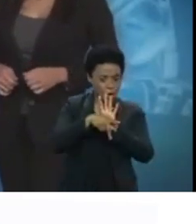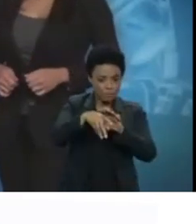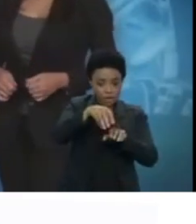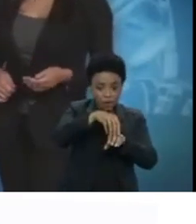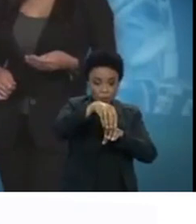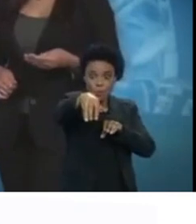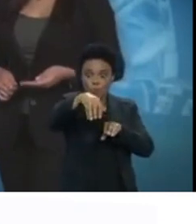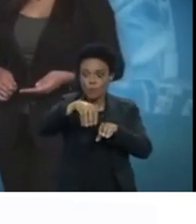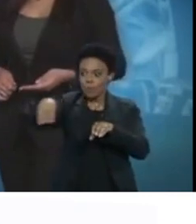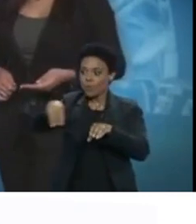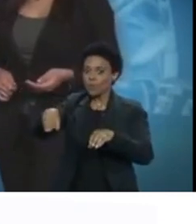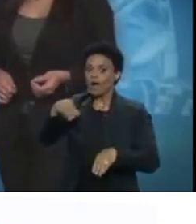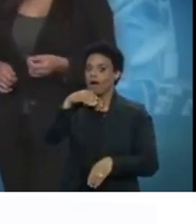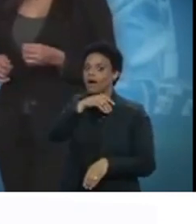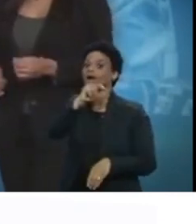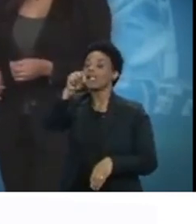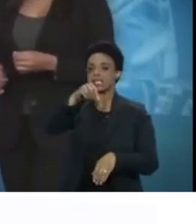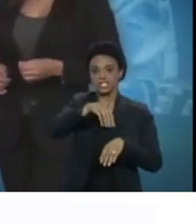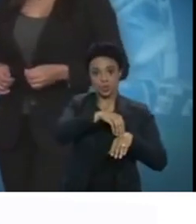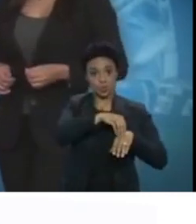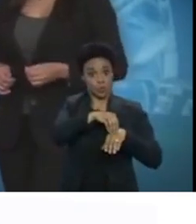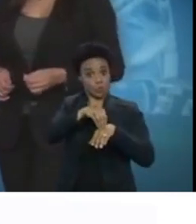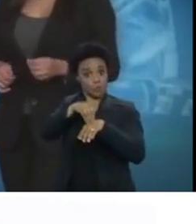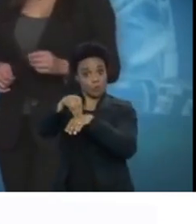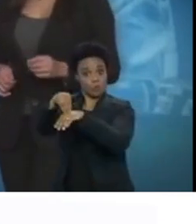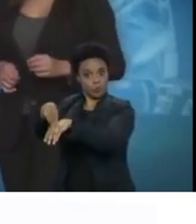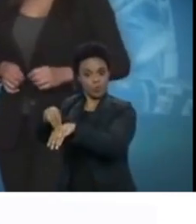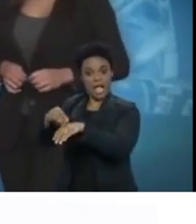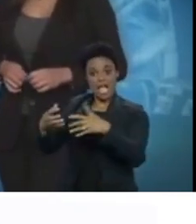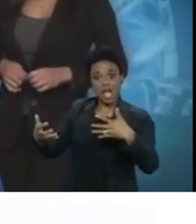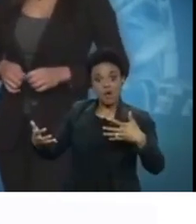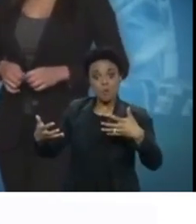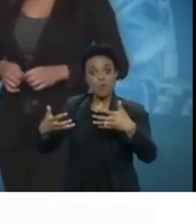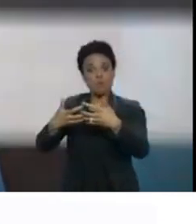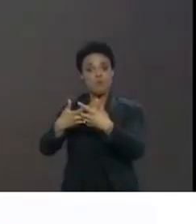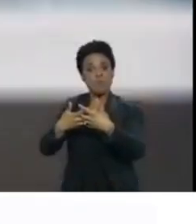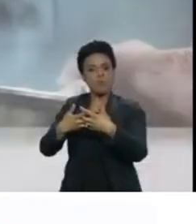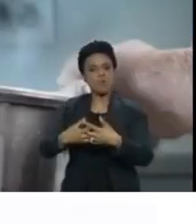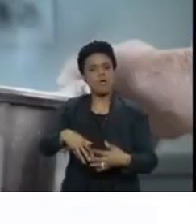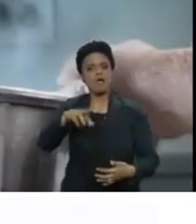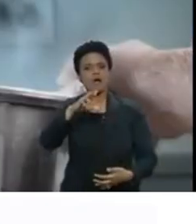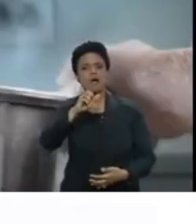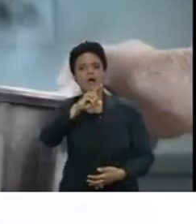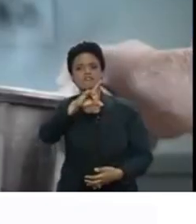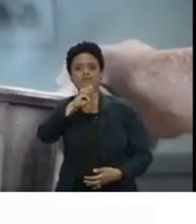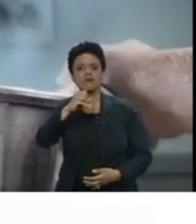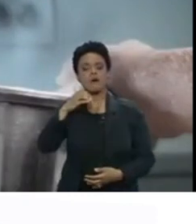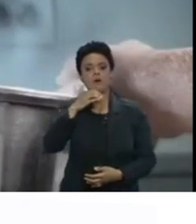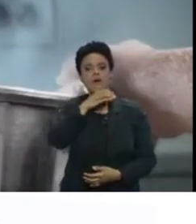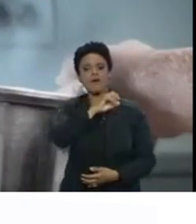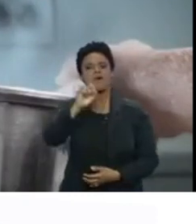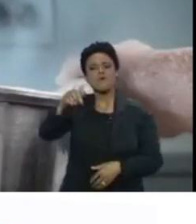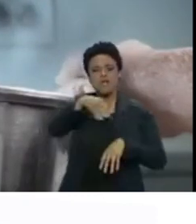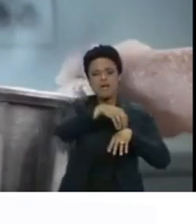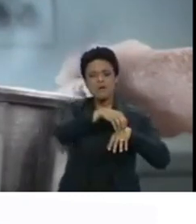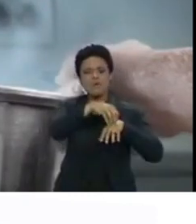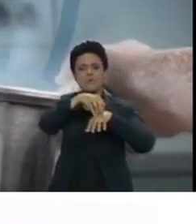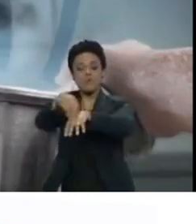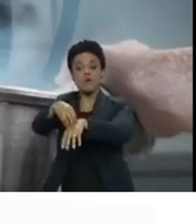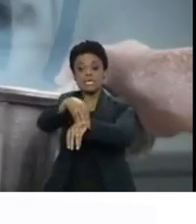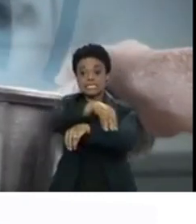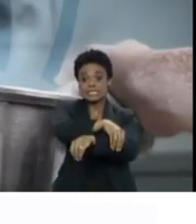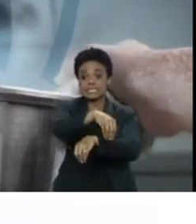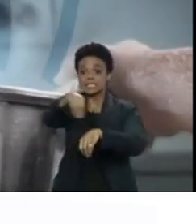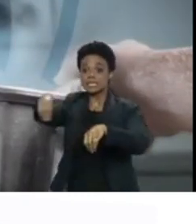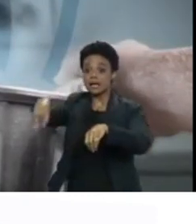de calor: a condução, a convecção e a radiação térmica. A condução é um processo de transferência de calor